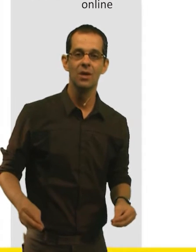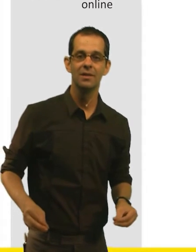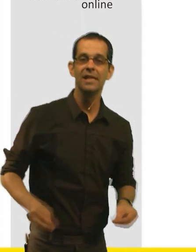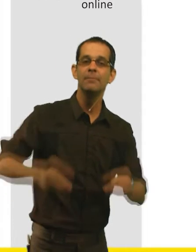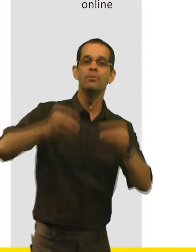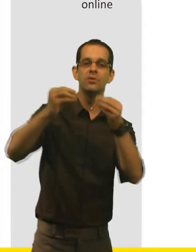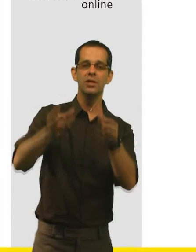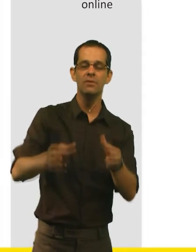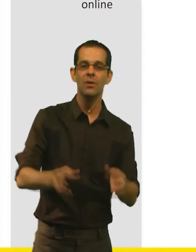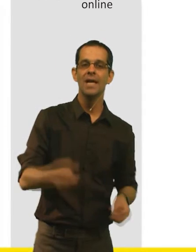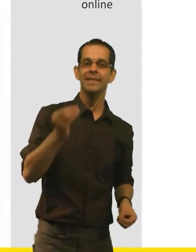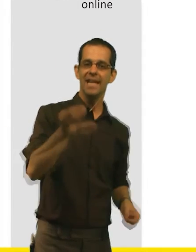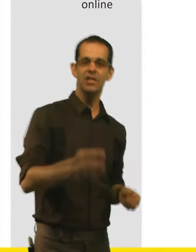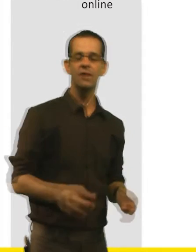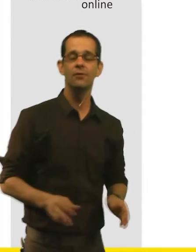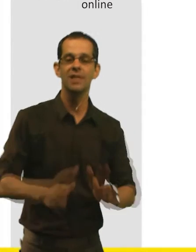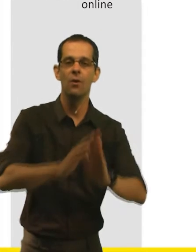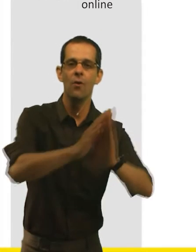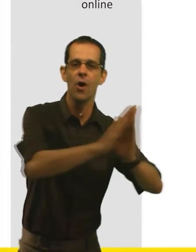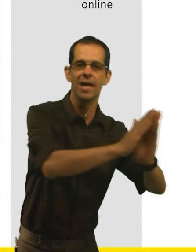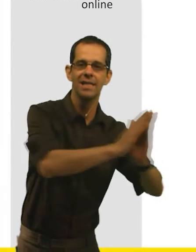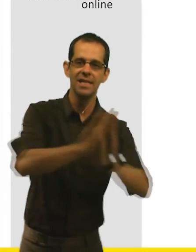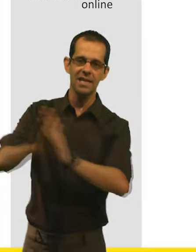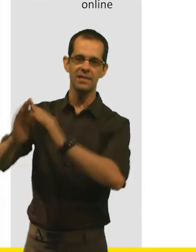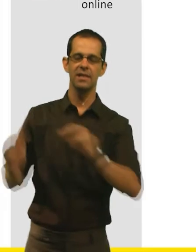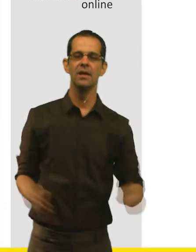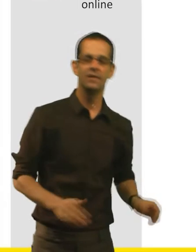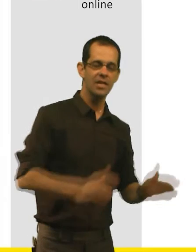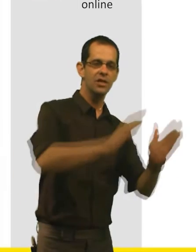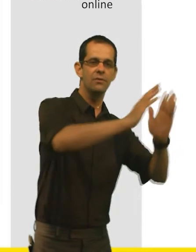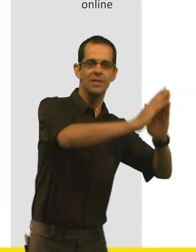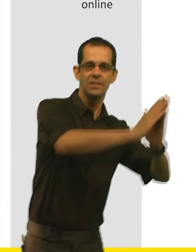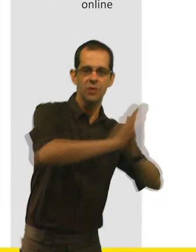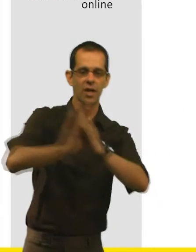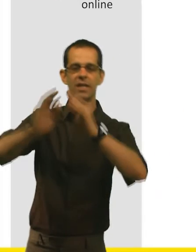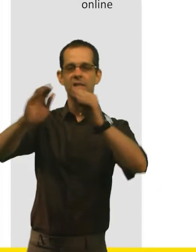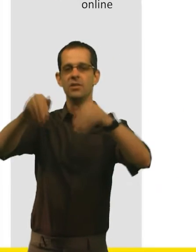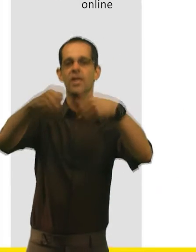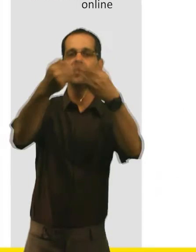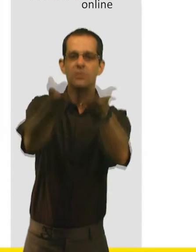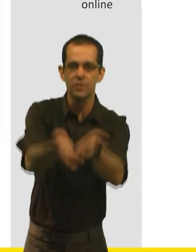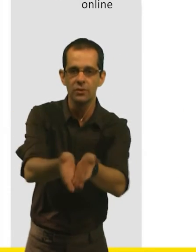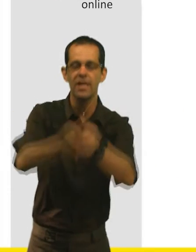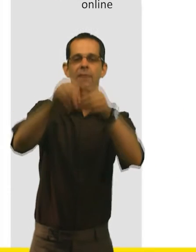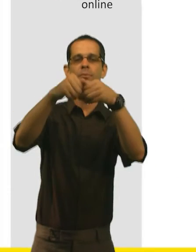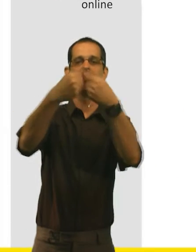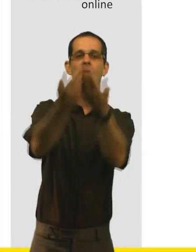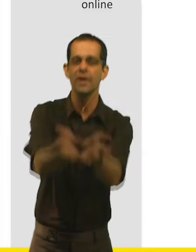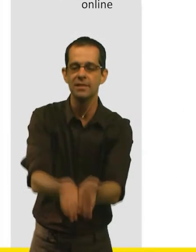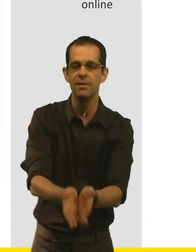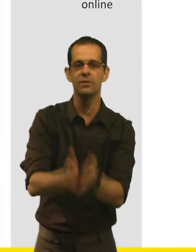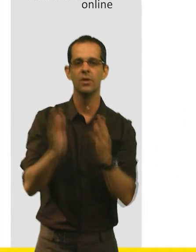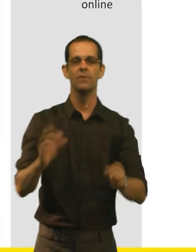processo impossível. Desde que você organize, desde que você se organize e organize o seu tempo, o